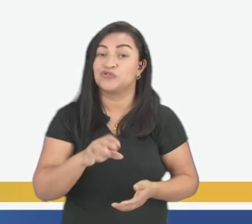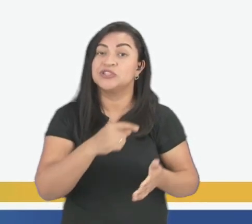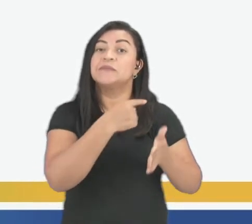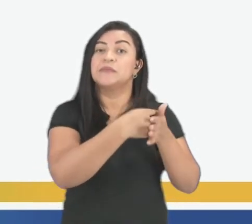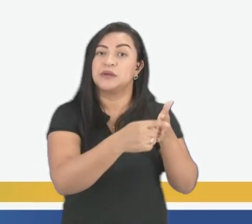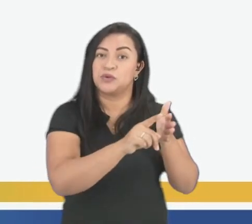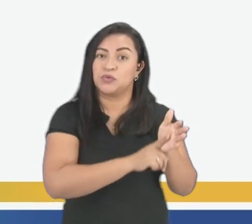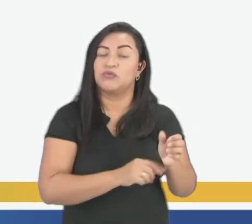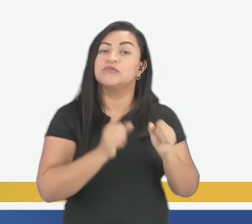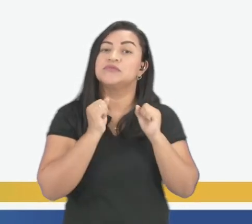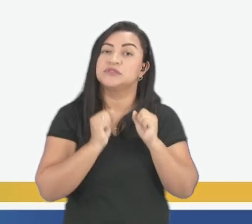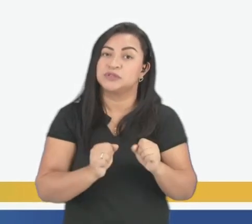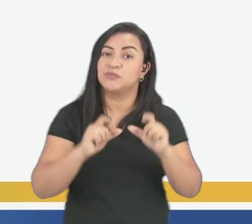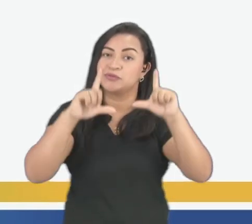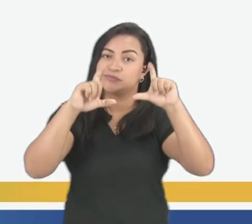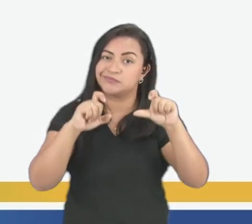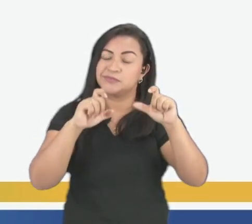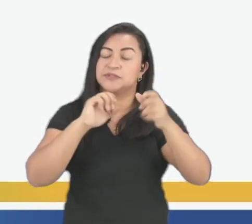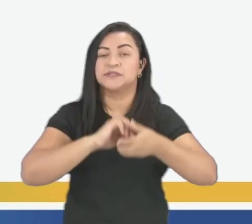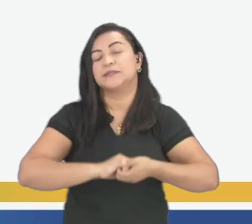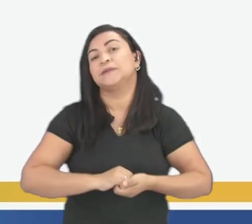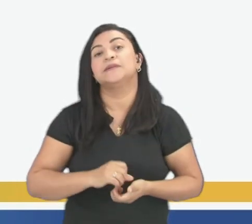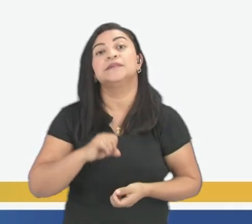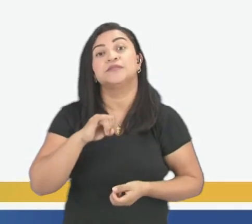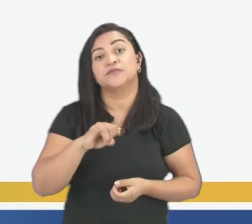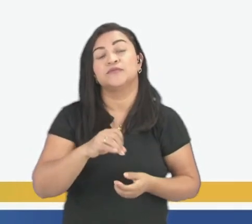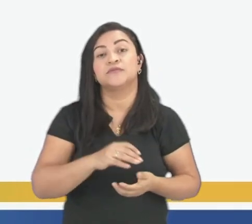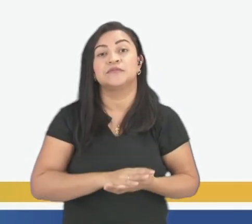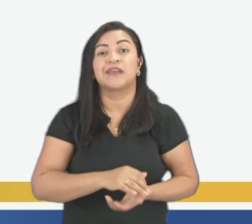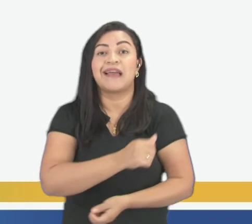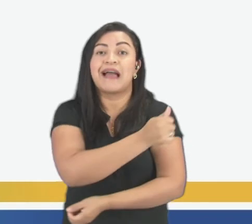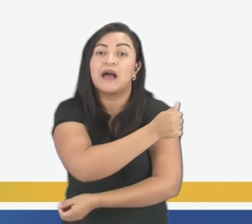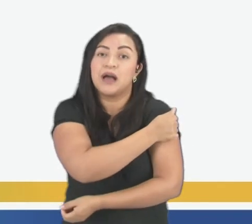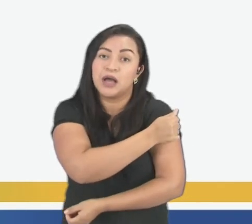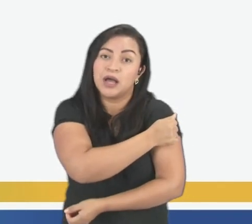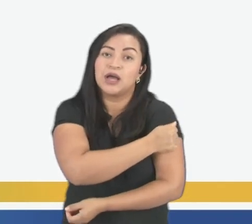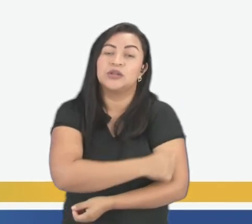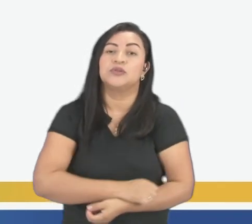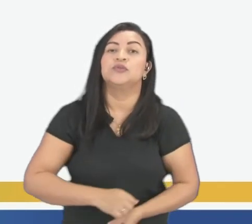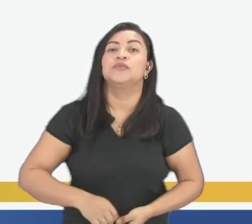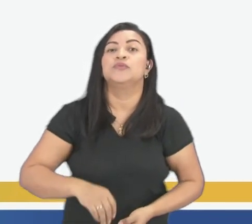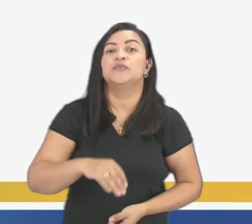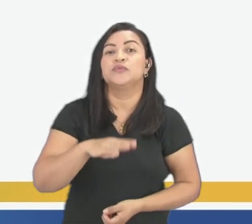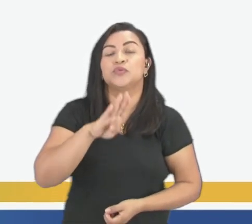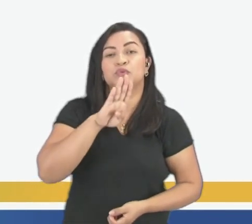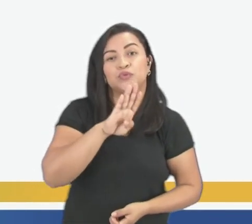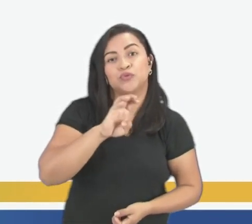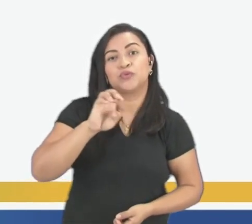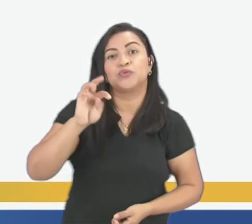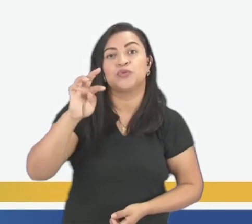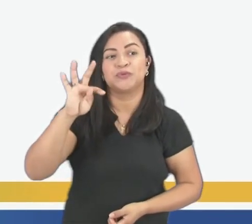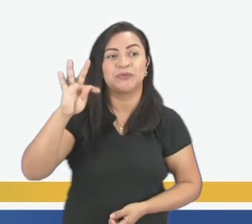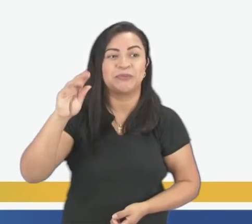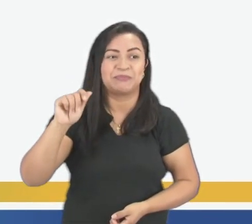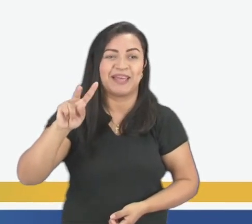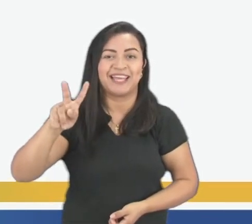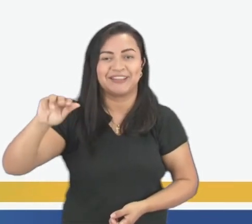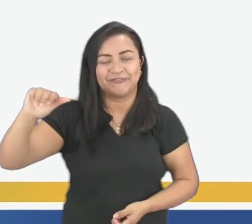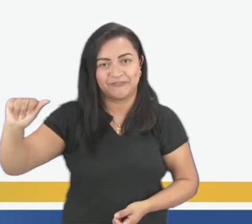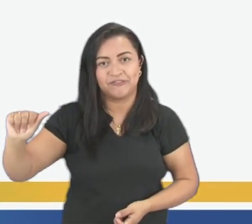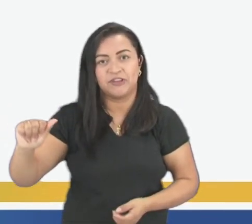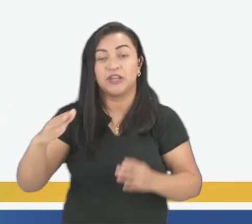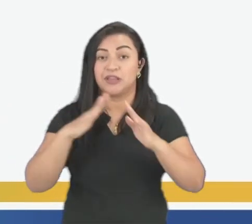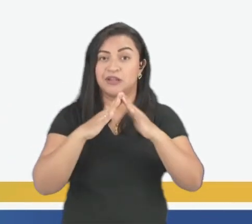você pode estar fazendo print, você que é aluno do Berta Vieira e do Raimundo Melo, você pode estar